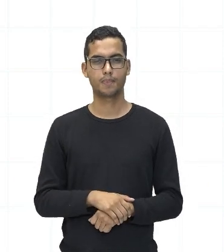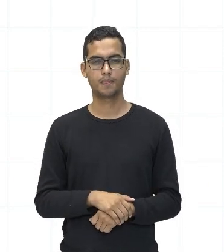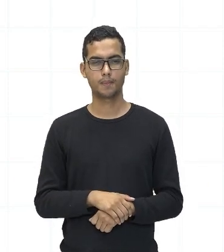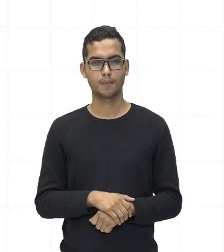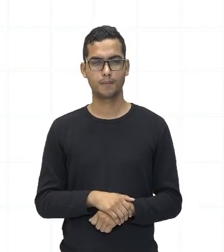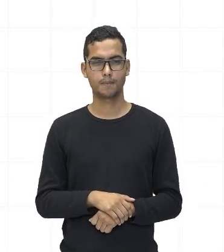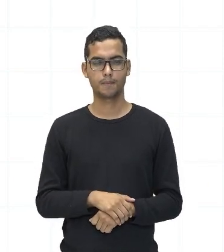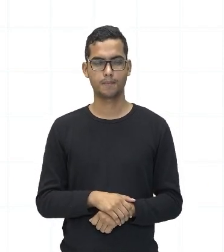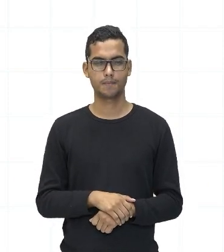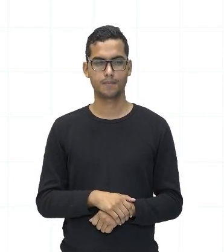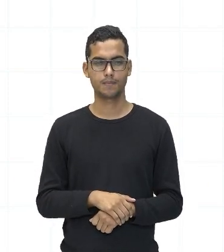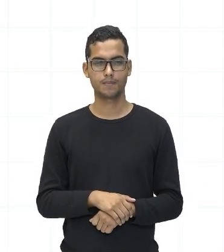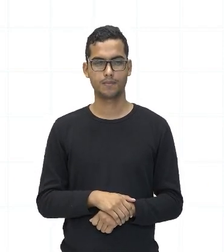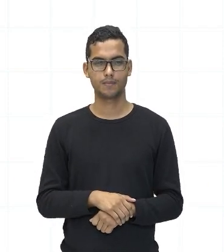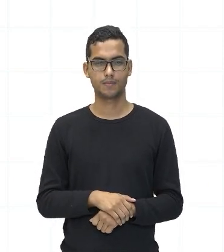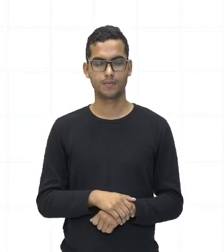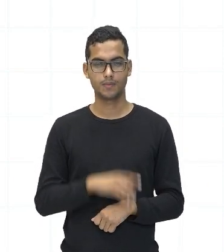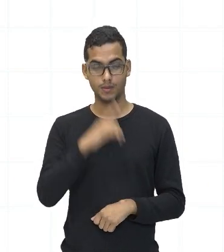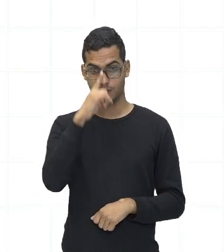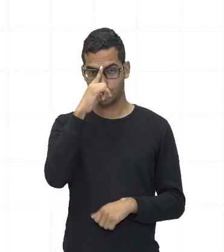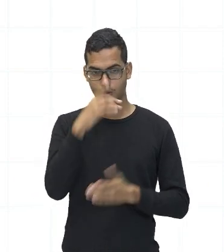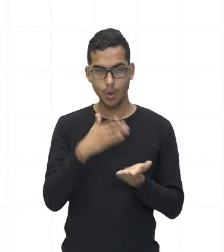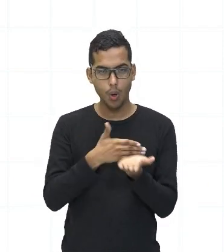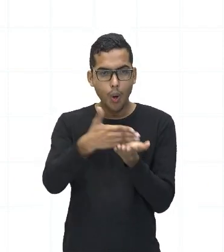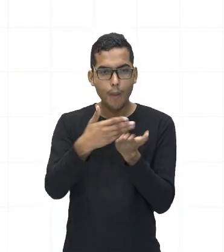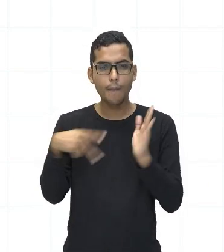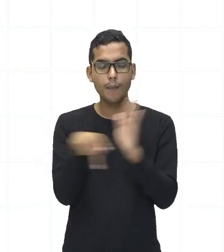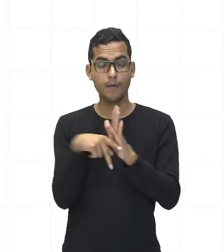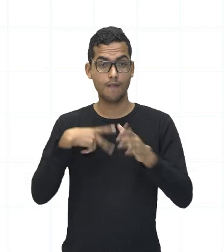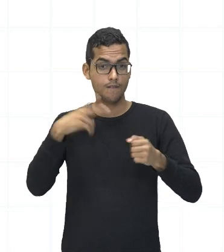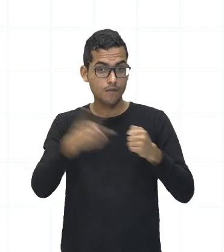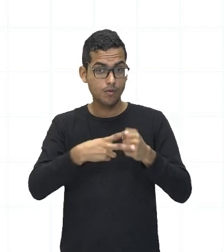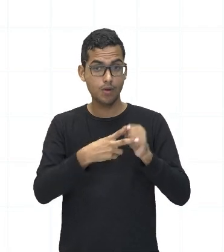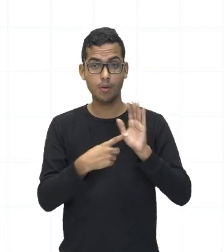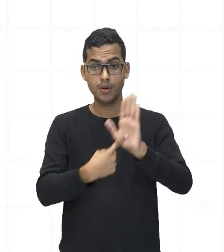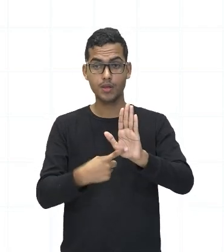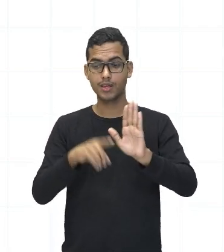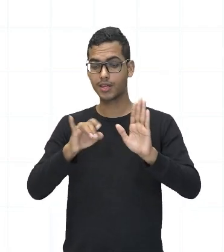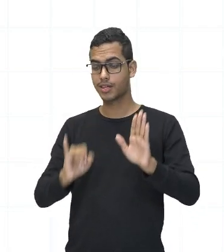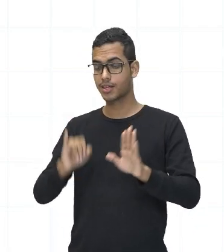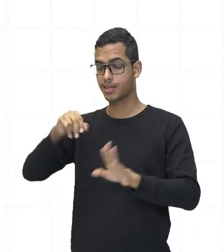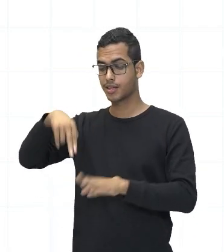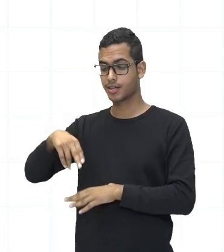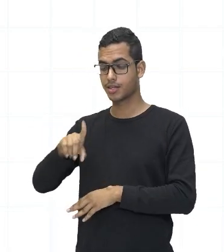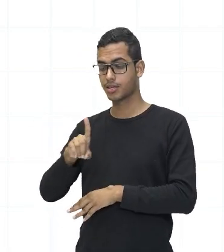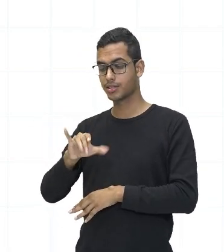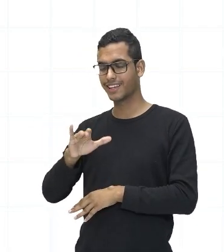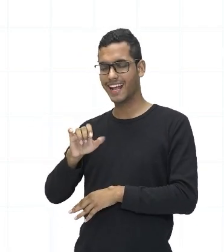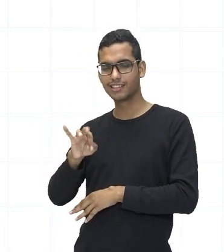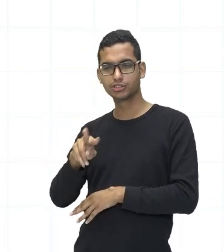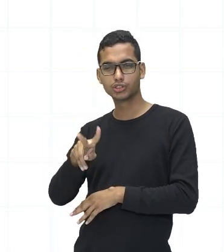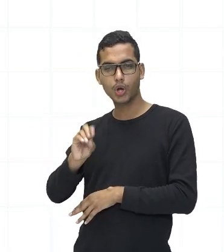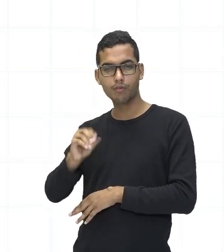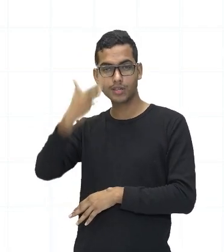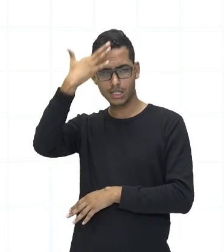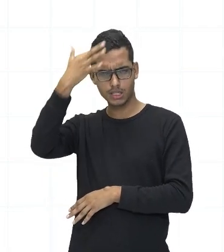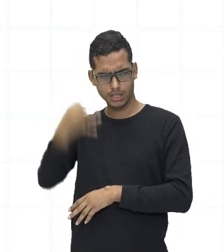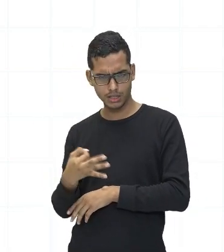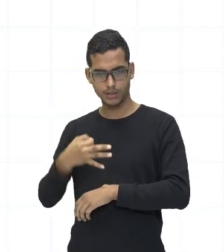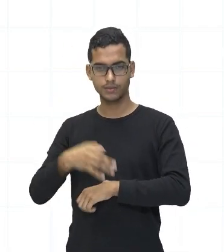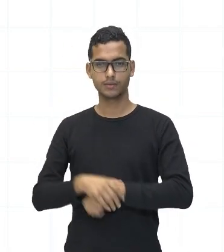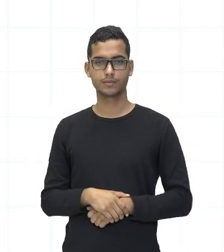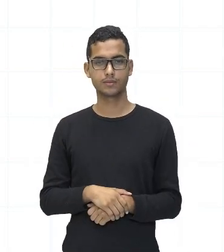e começa. E esses verbos estão no modo indicativo, que é o modo da certeza, né?